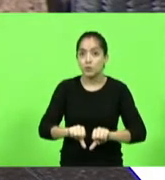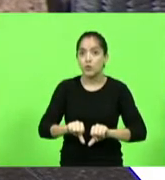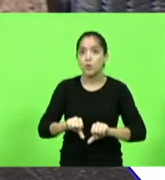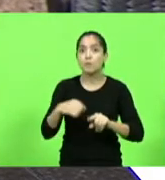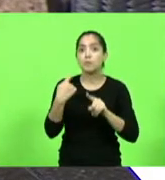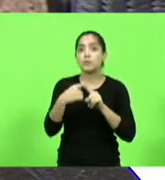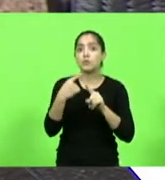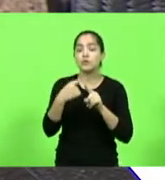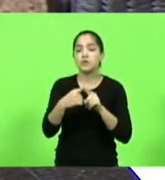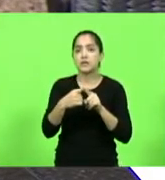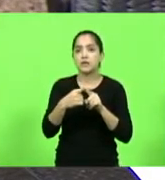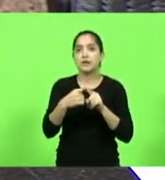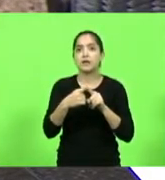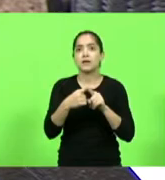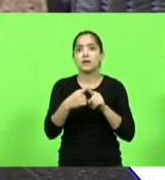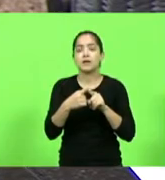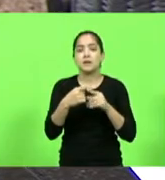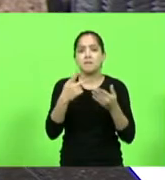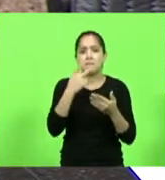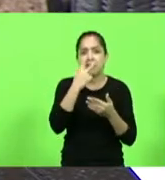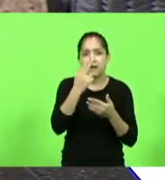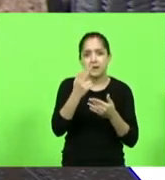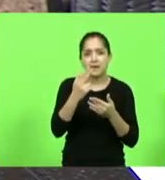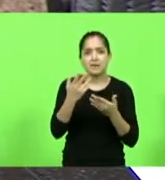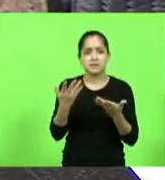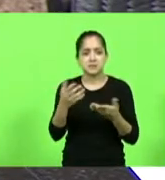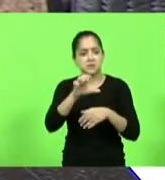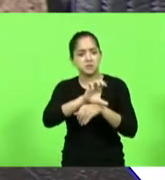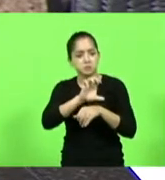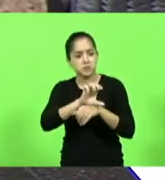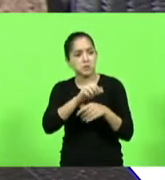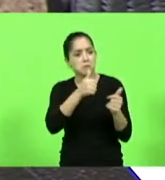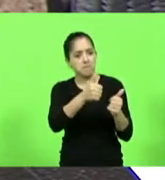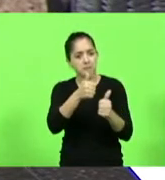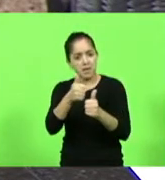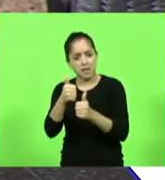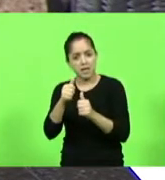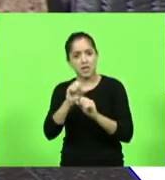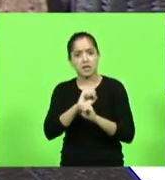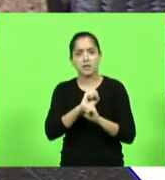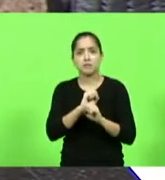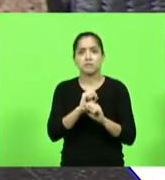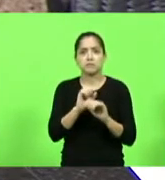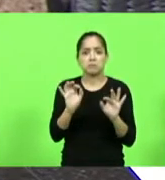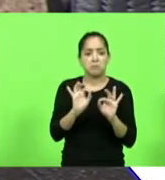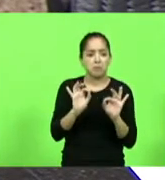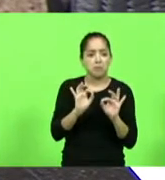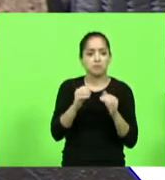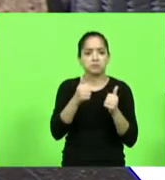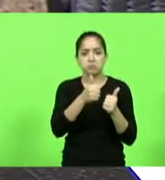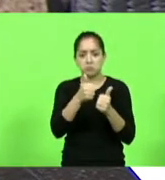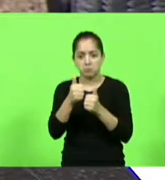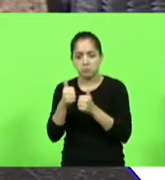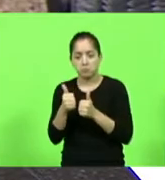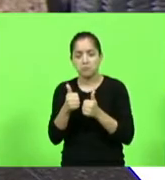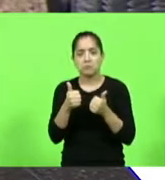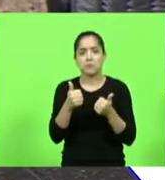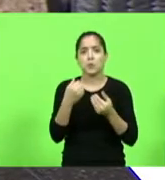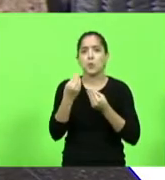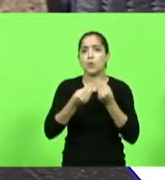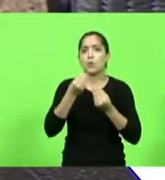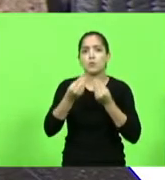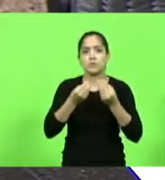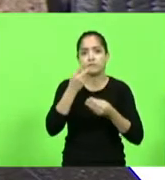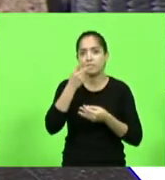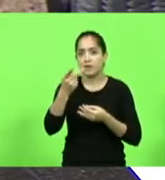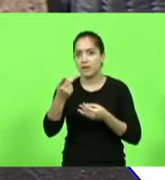estamos passando a impressão de que o Estado está bem? Meu Deus, que ilusão é essa? Como que a gente pode dizer